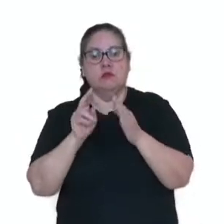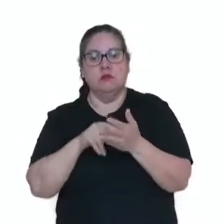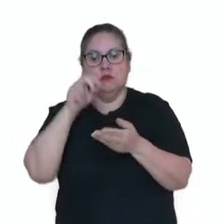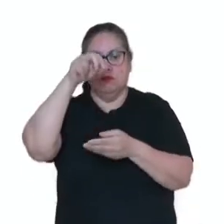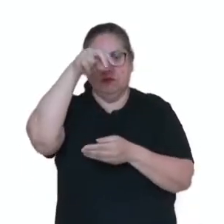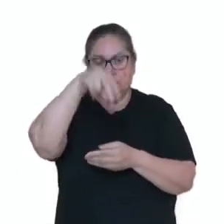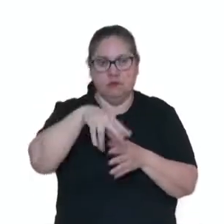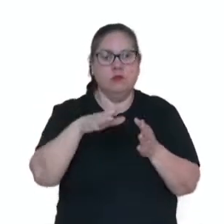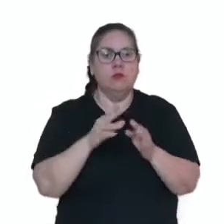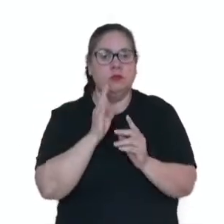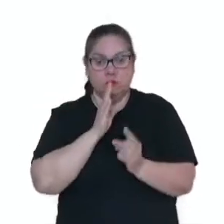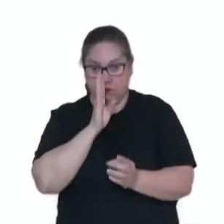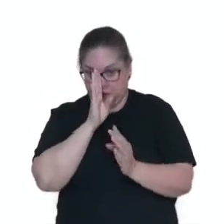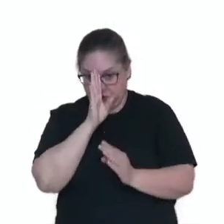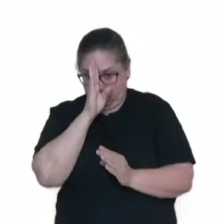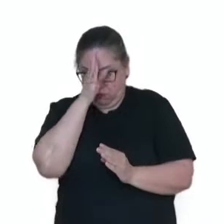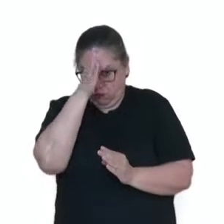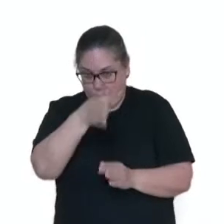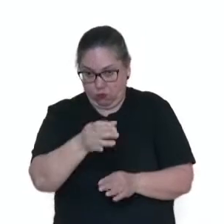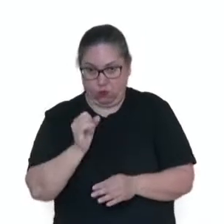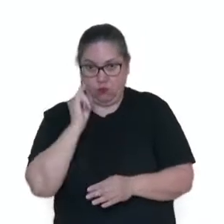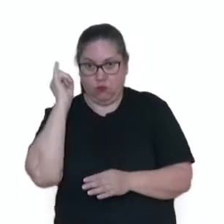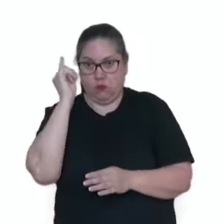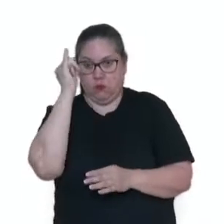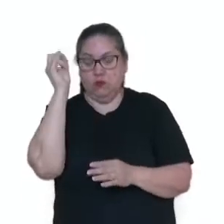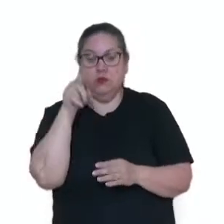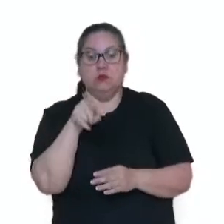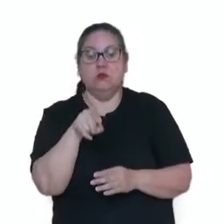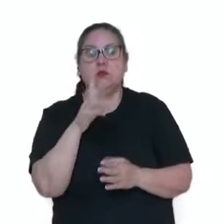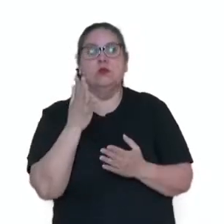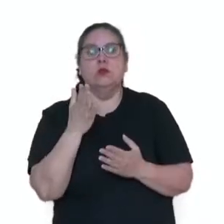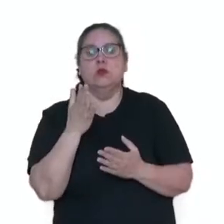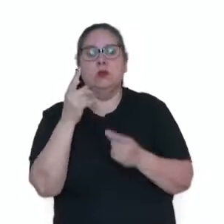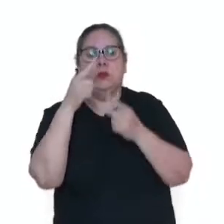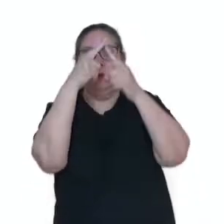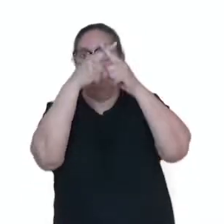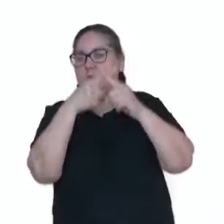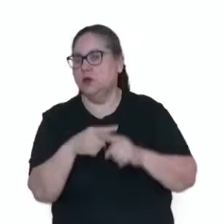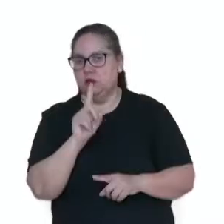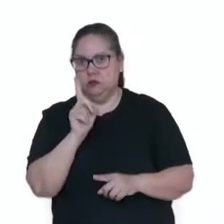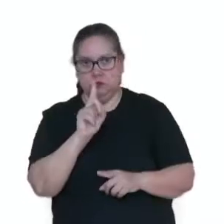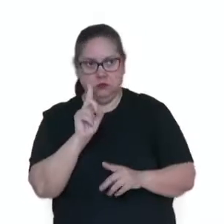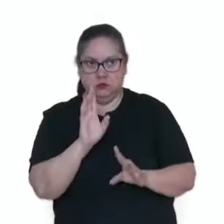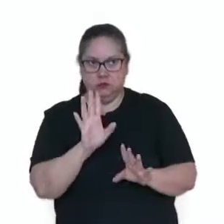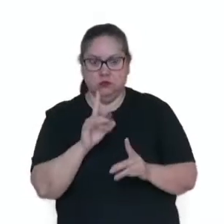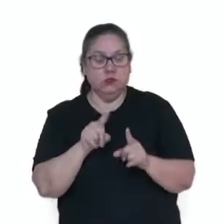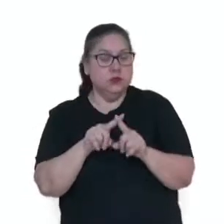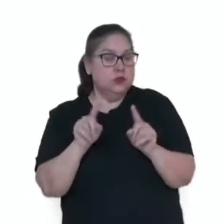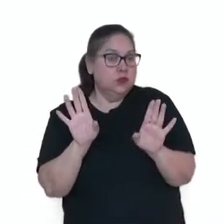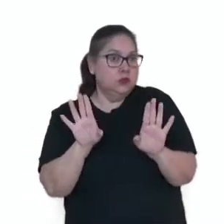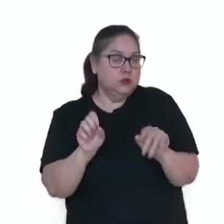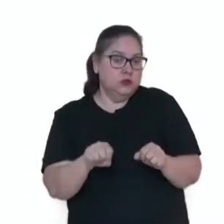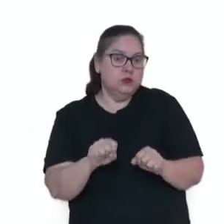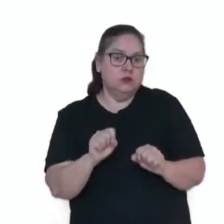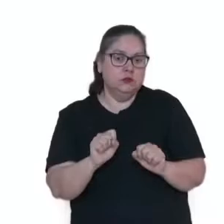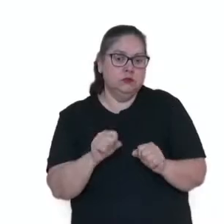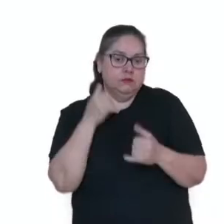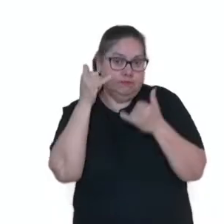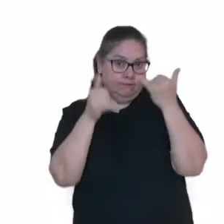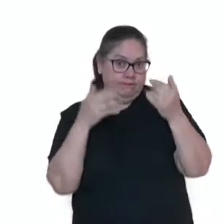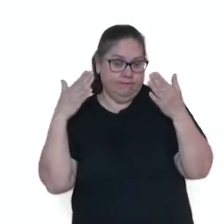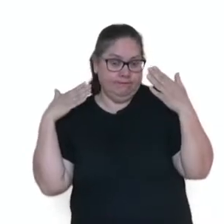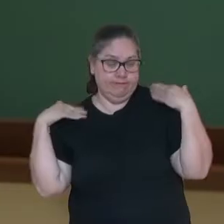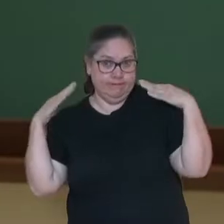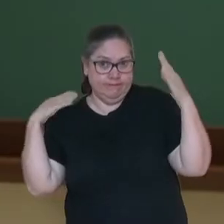trampolim. Mas o foco principal não é competição, tá? Mas sim diversão,